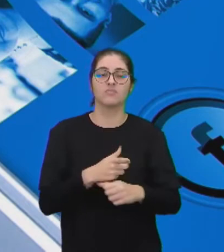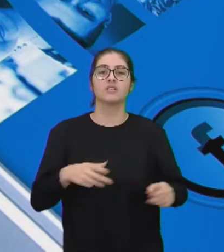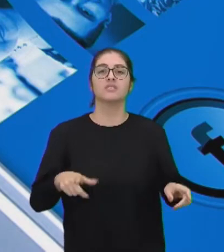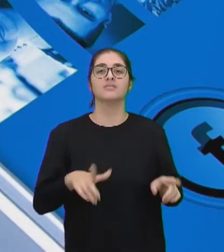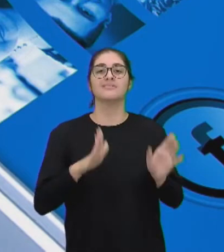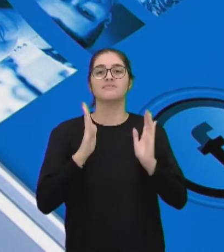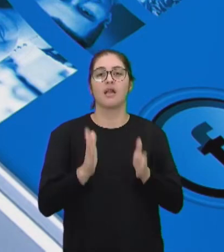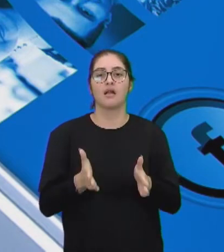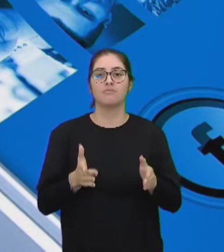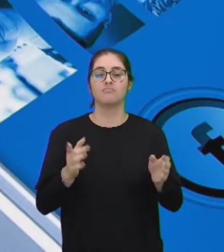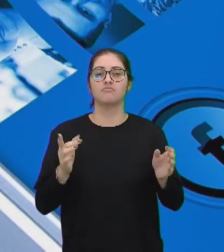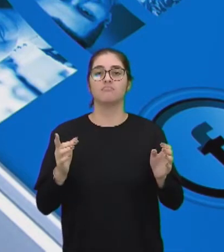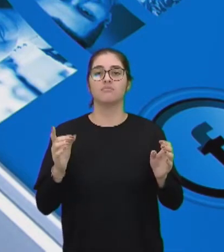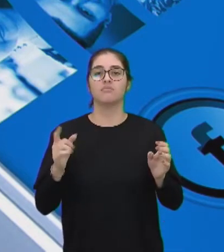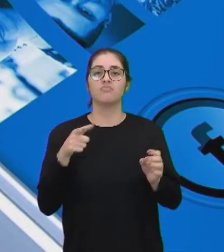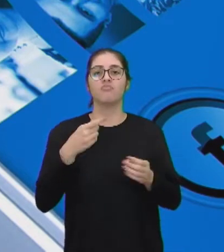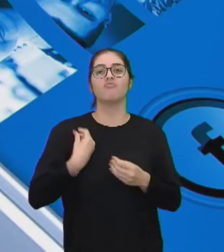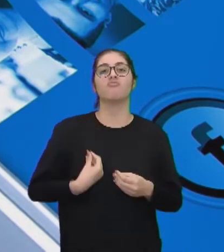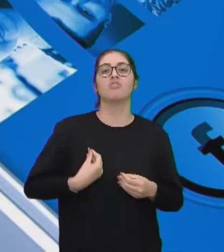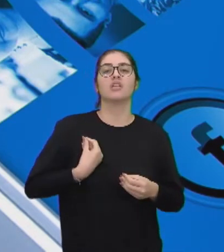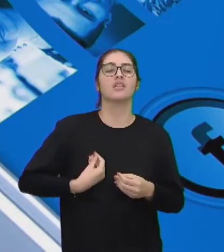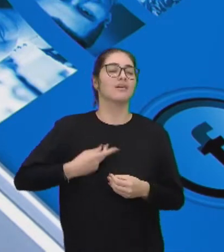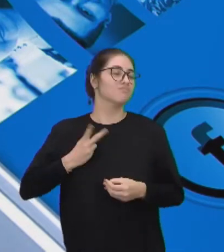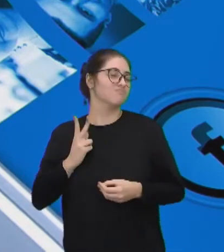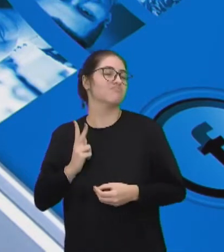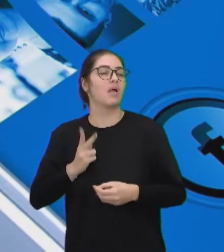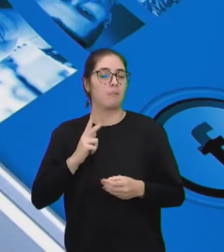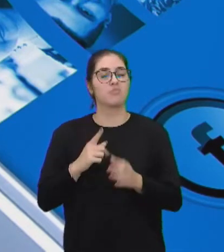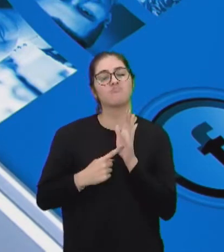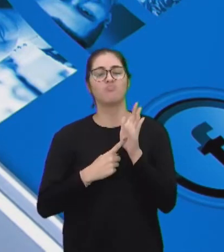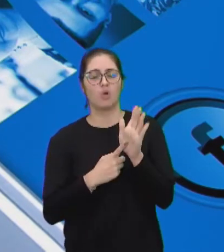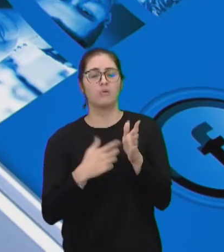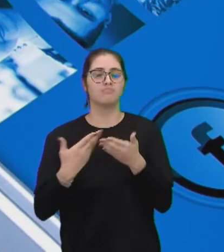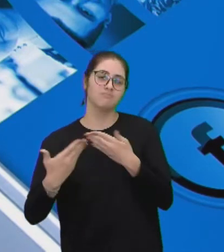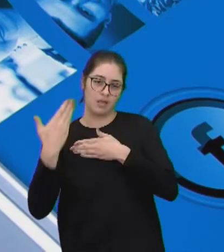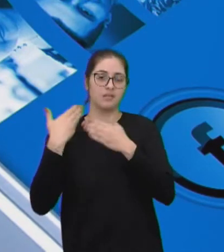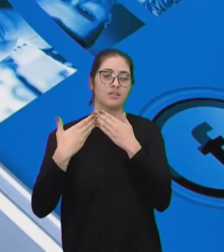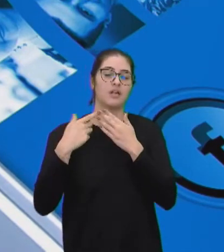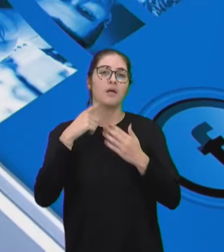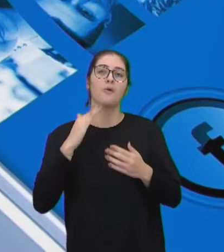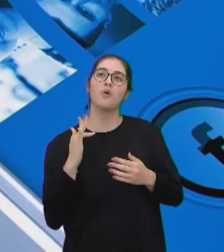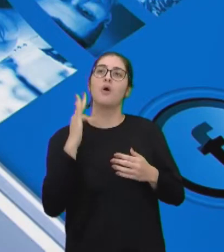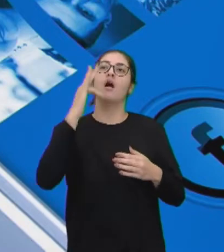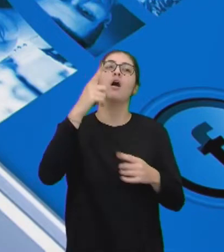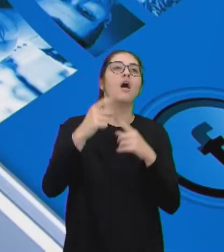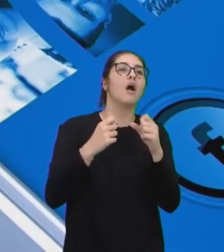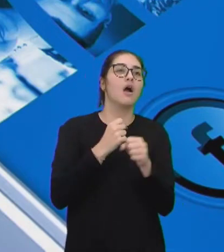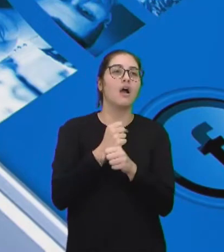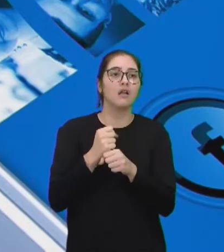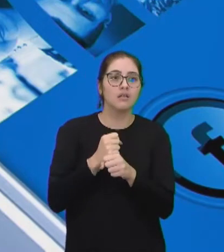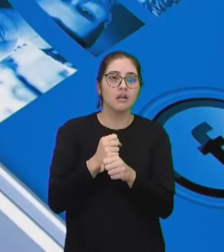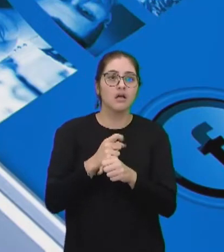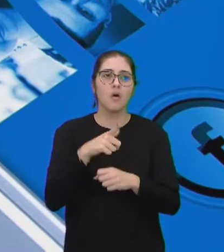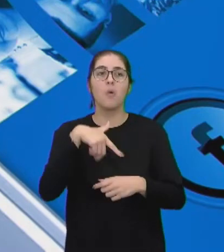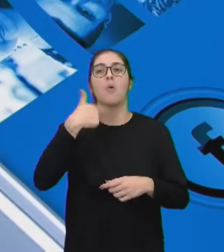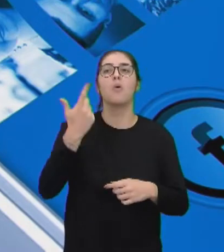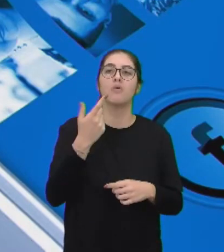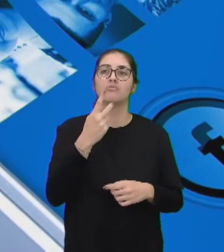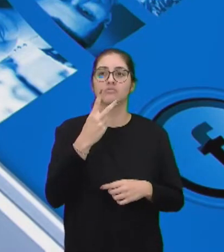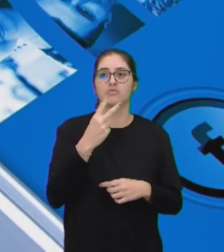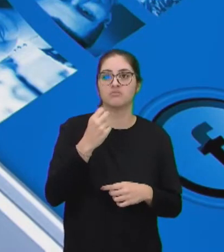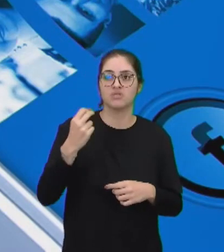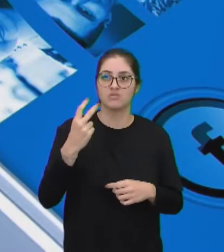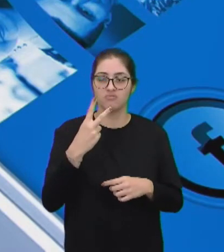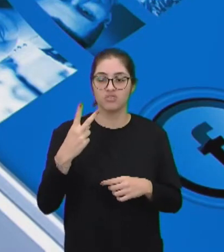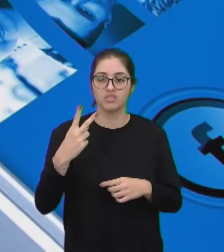é uma evidência da vida de vocês para sempre, né? Então, conforme vocês vão lembrando daqui 10 anos, ou até o ano que vem, já no